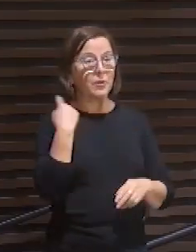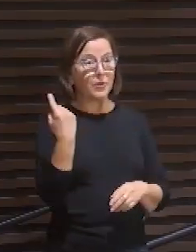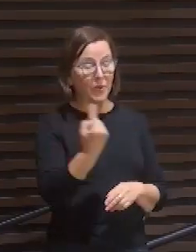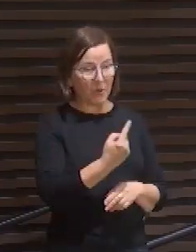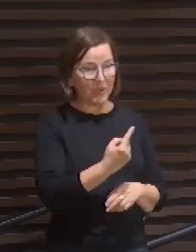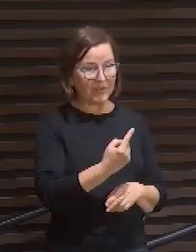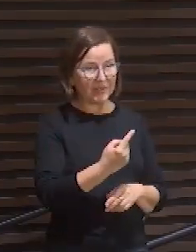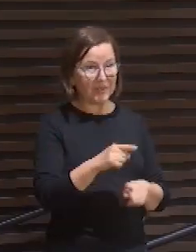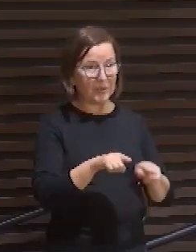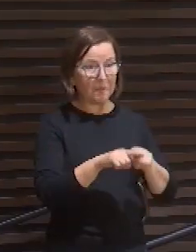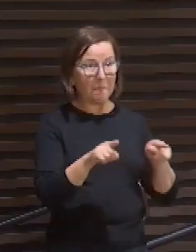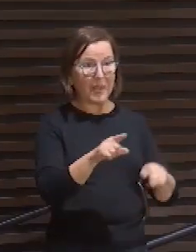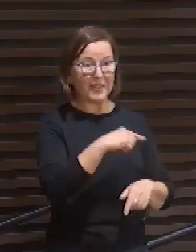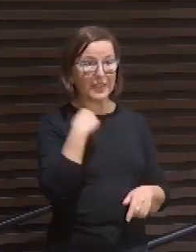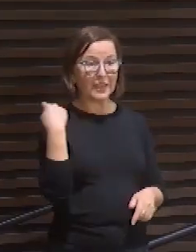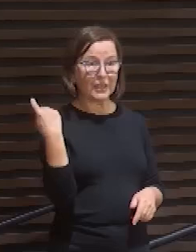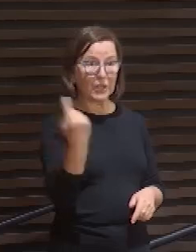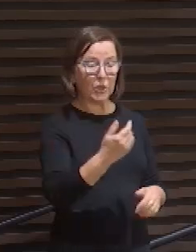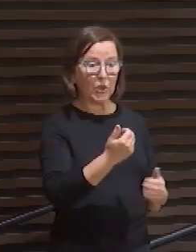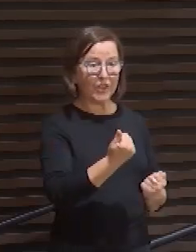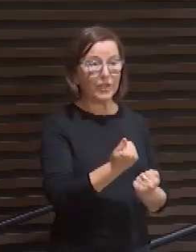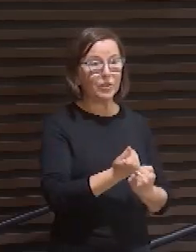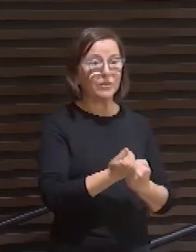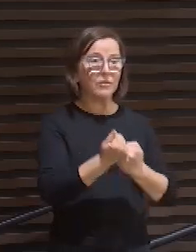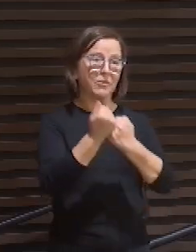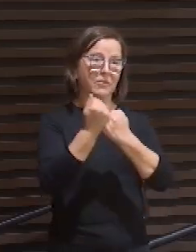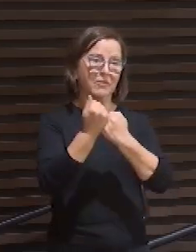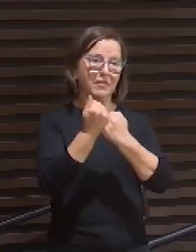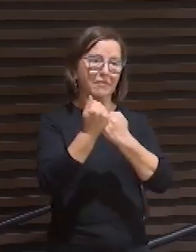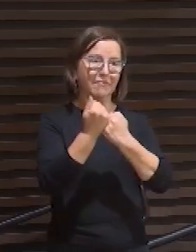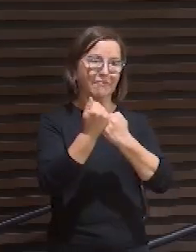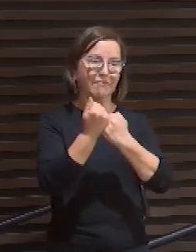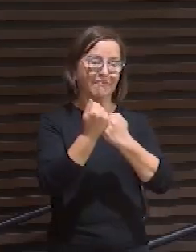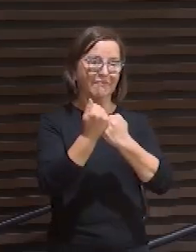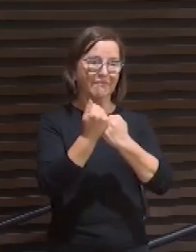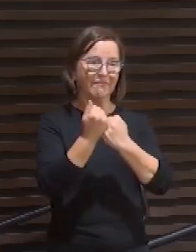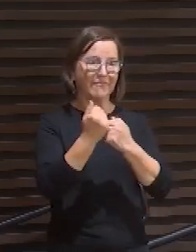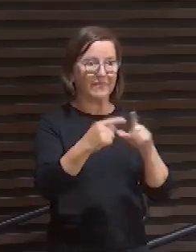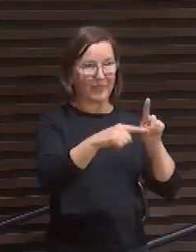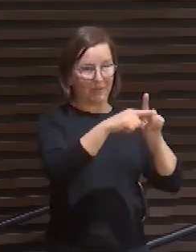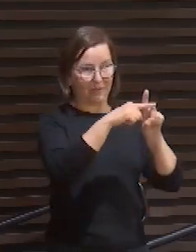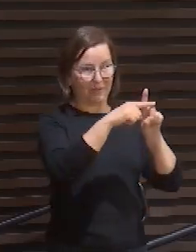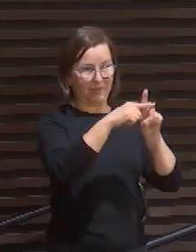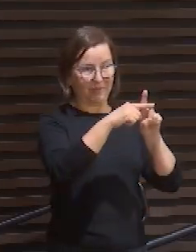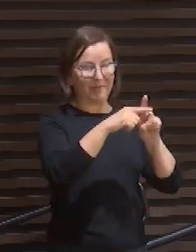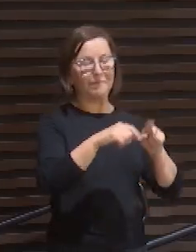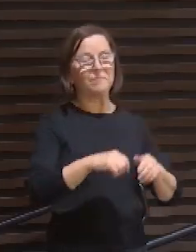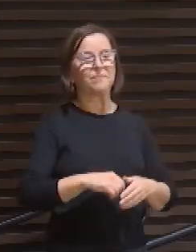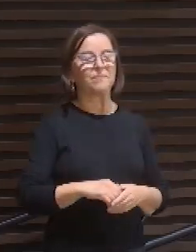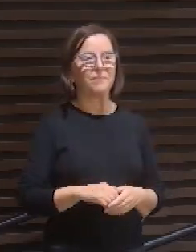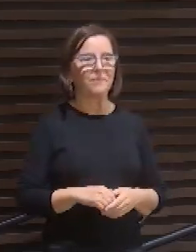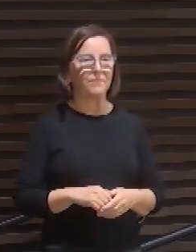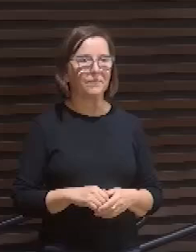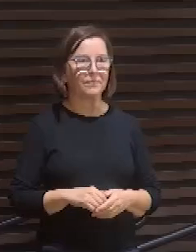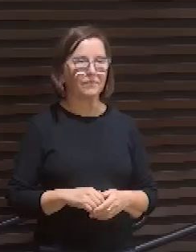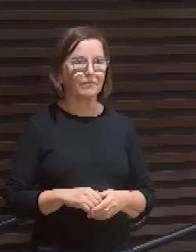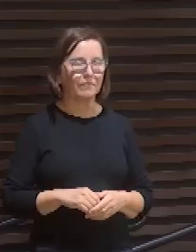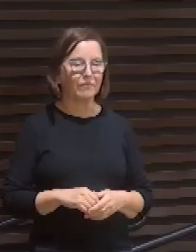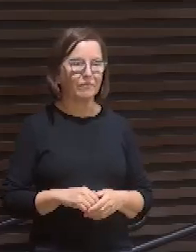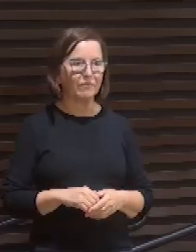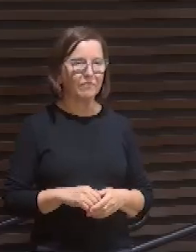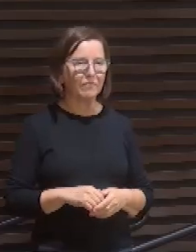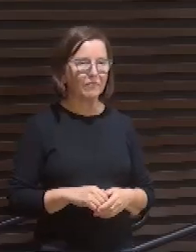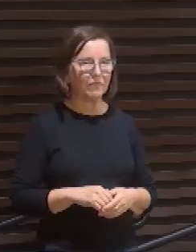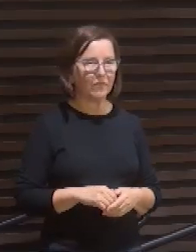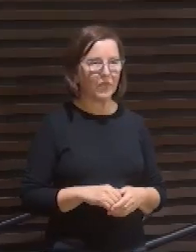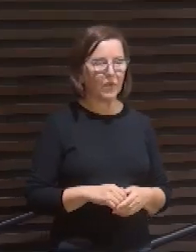levou a uma identidade para que nós morrêssemos. O Pratt, quando levava a